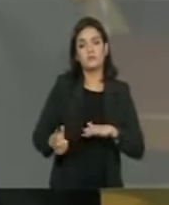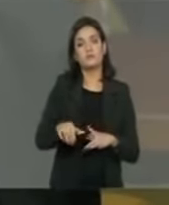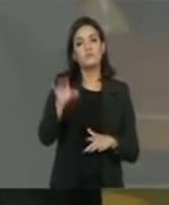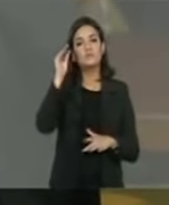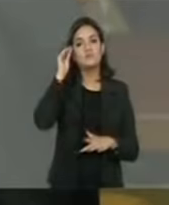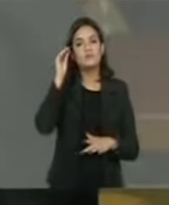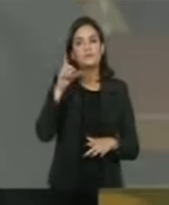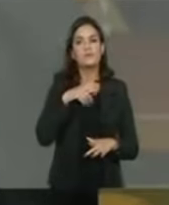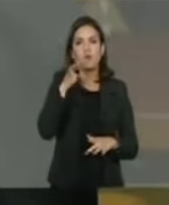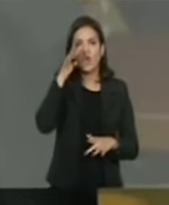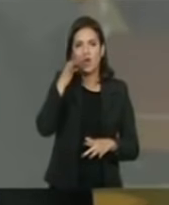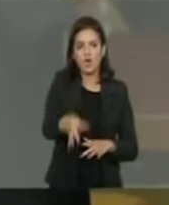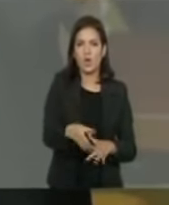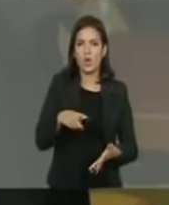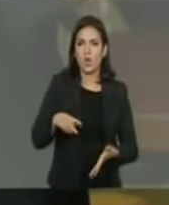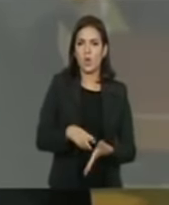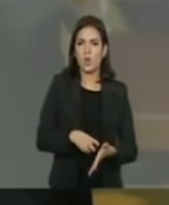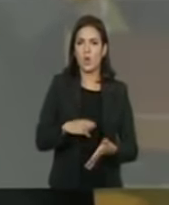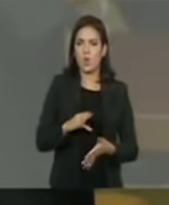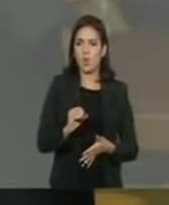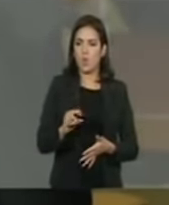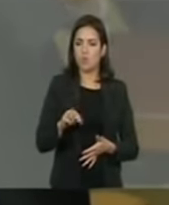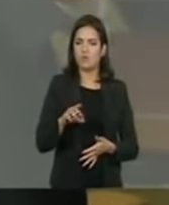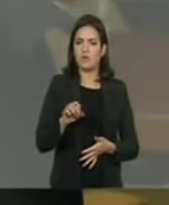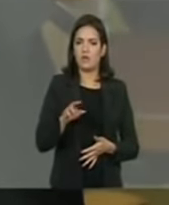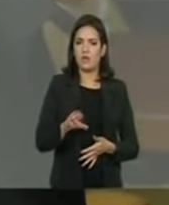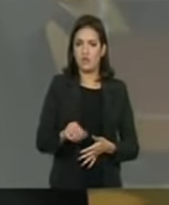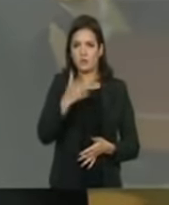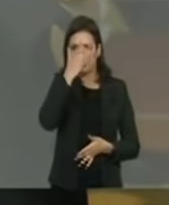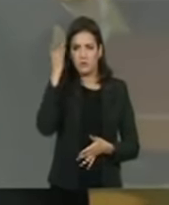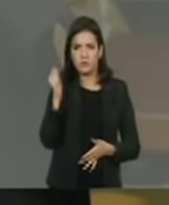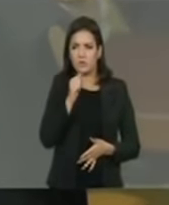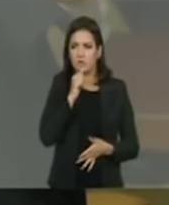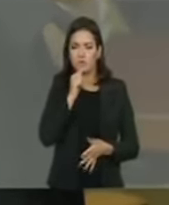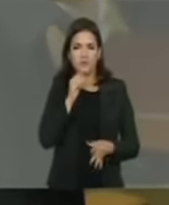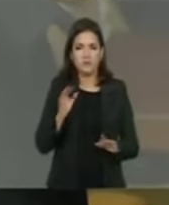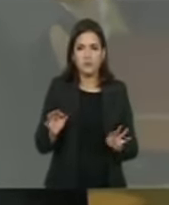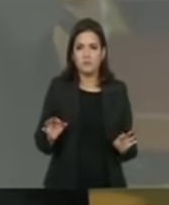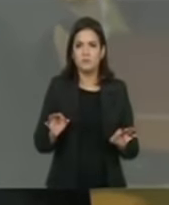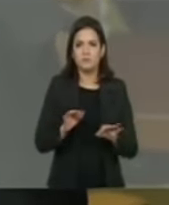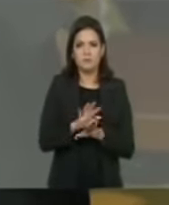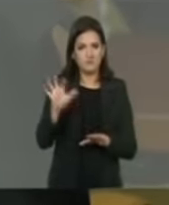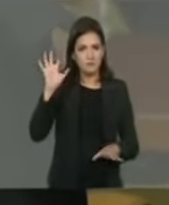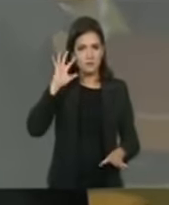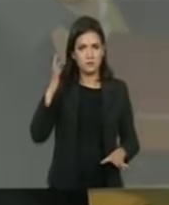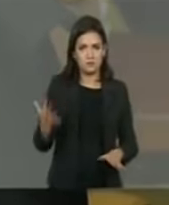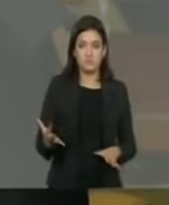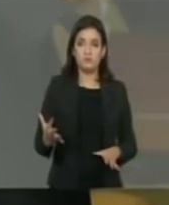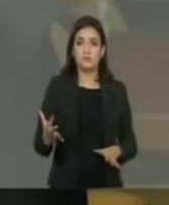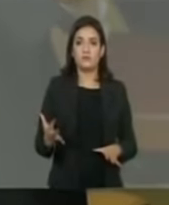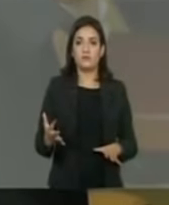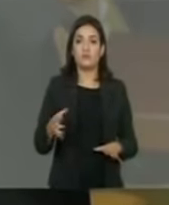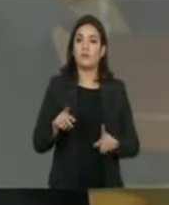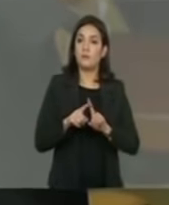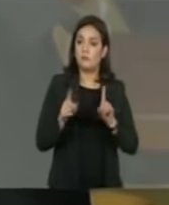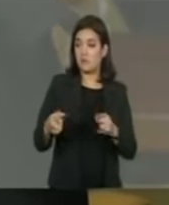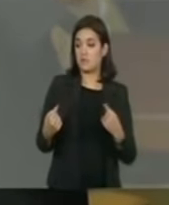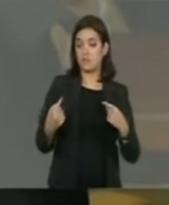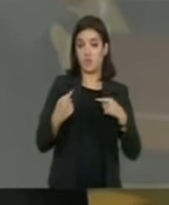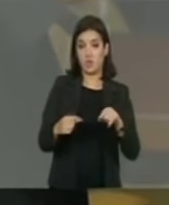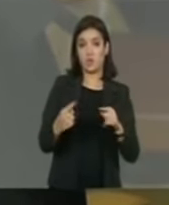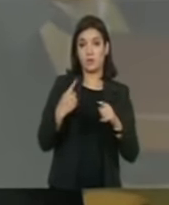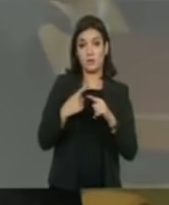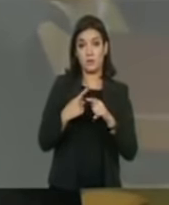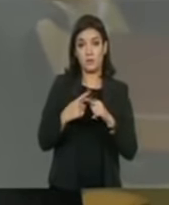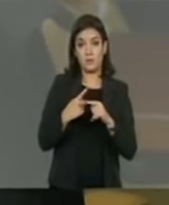condenado quem não o foi em decisão final e irrecorrível pelo contrário a ela se opõem porque põe em risco a